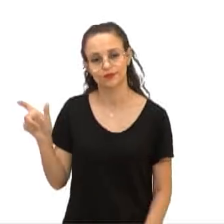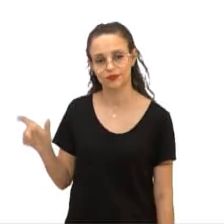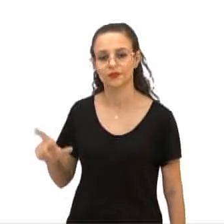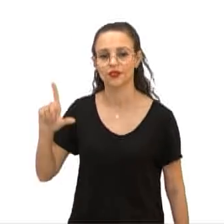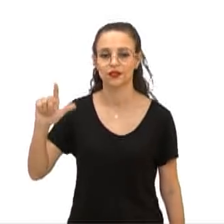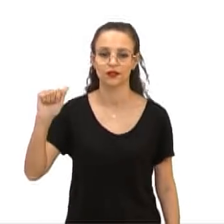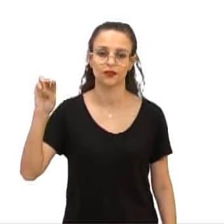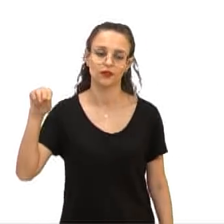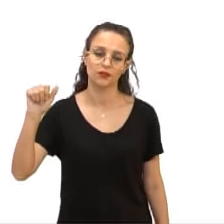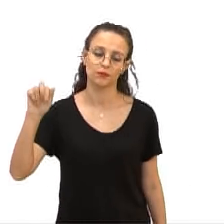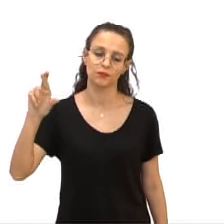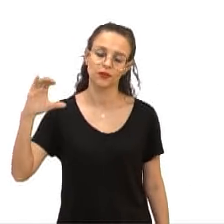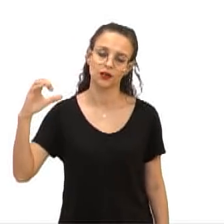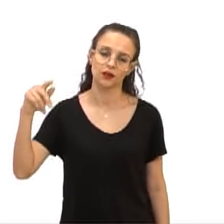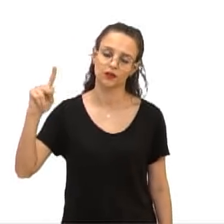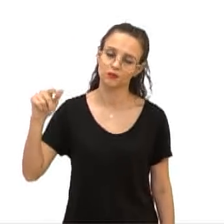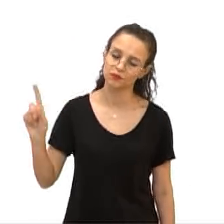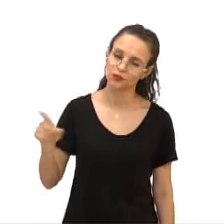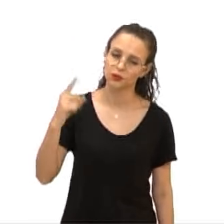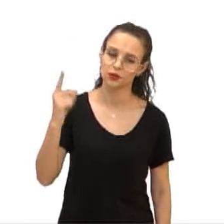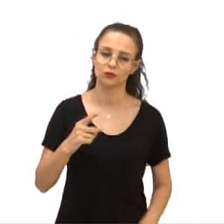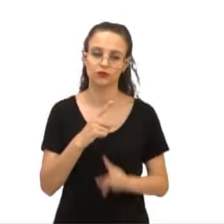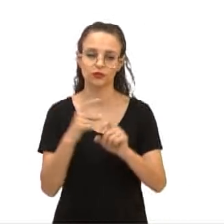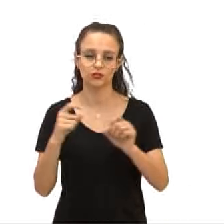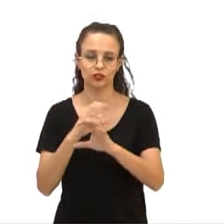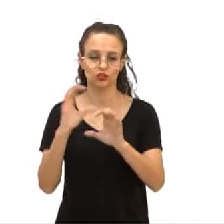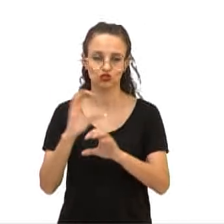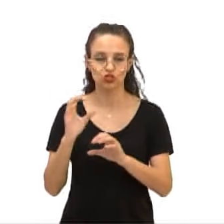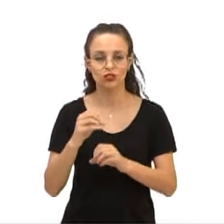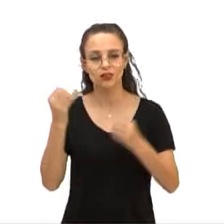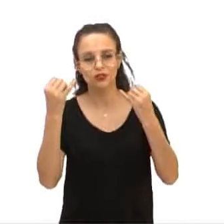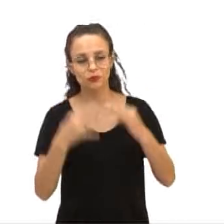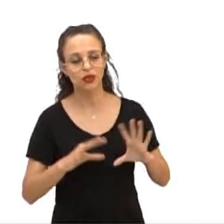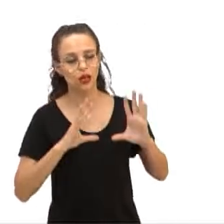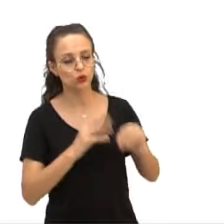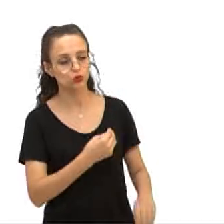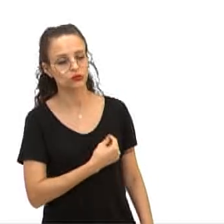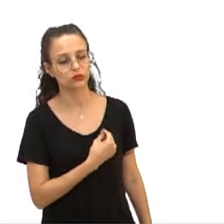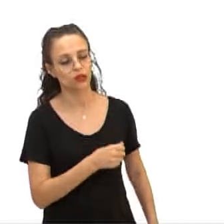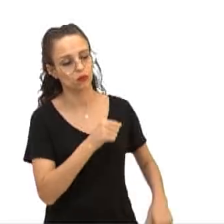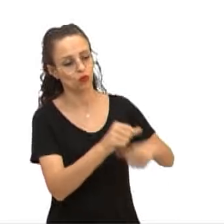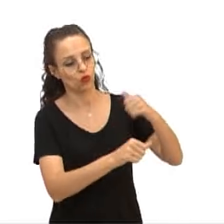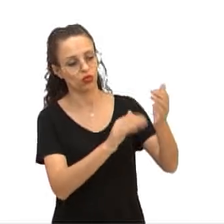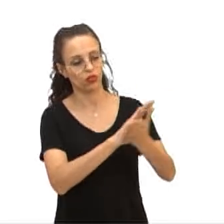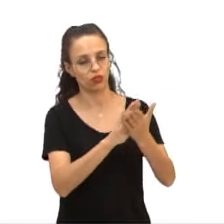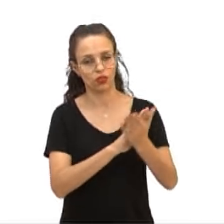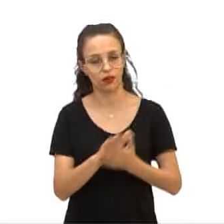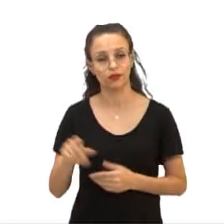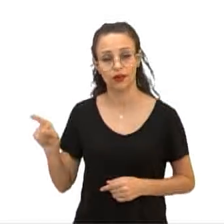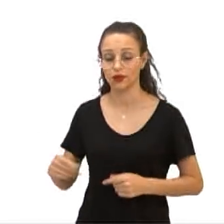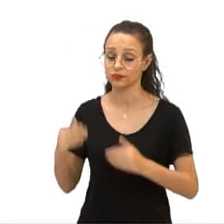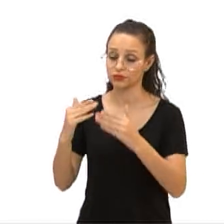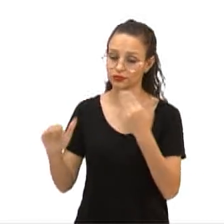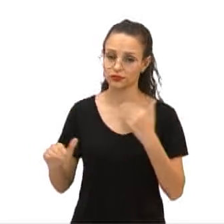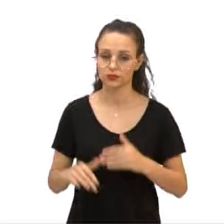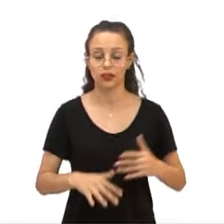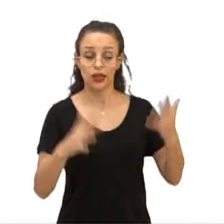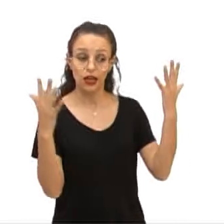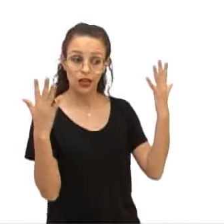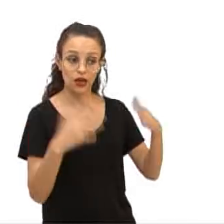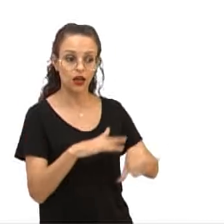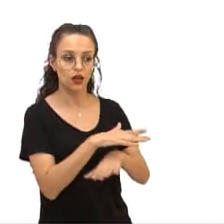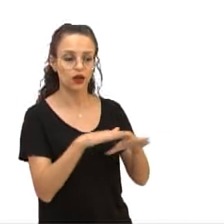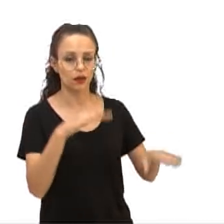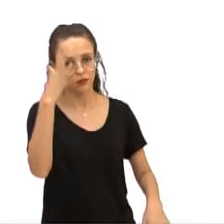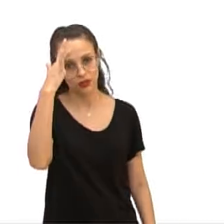dos primeiros cientistas a tentar derrubar a ideia de que todas as espécies são imutáveis. Olha só, derrubar a ideia de que